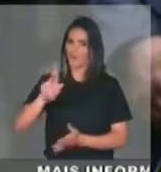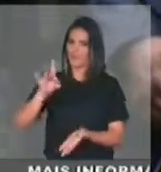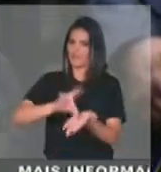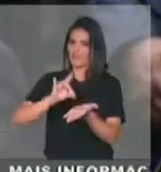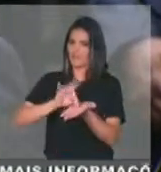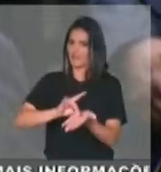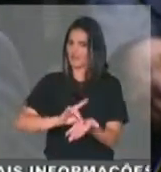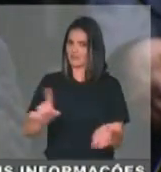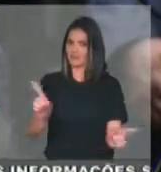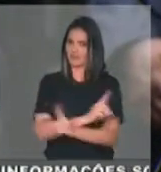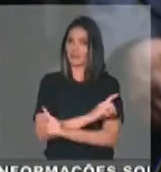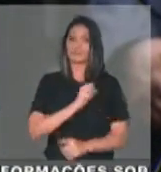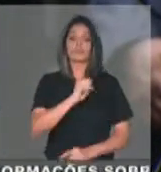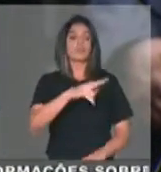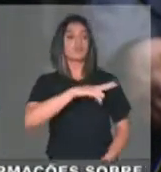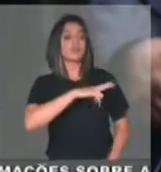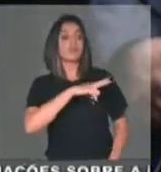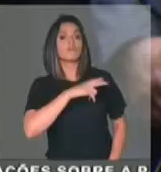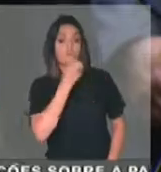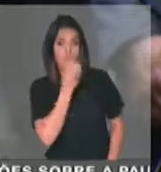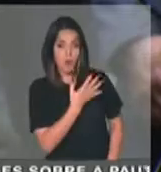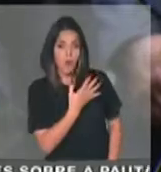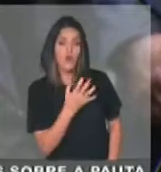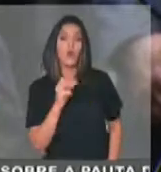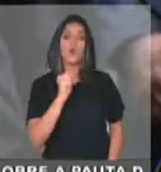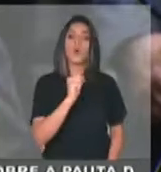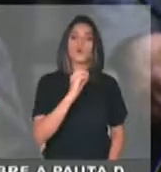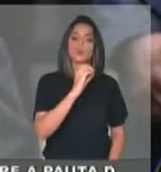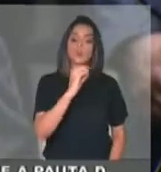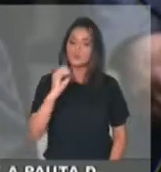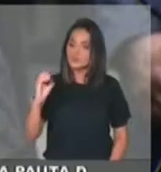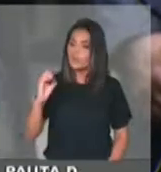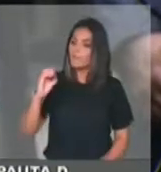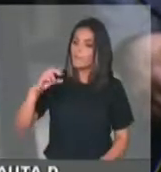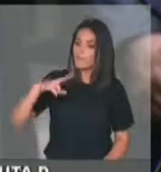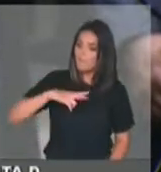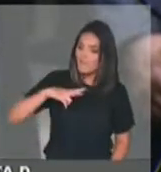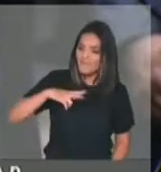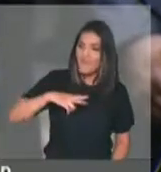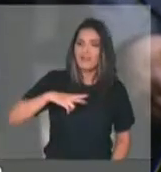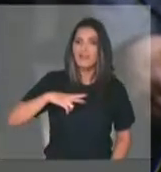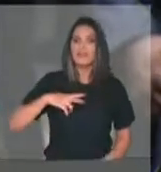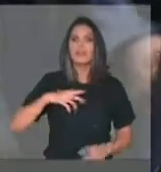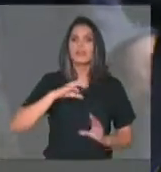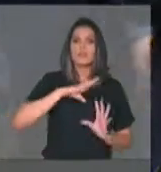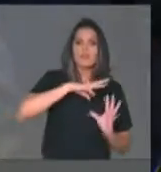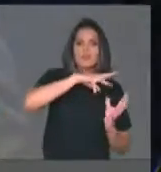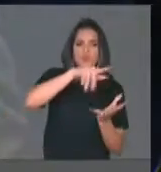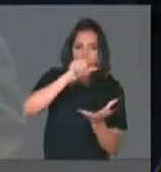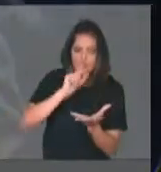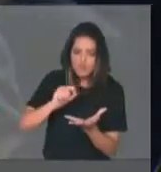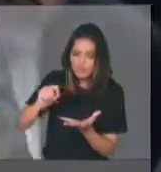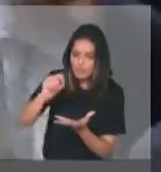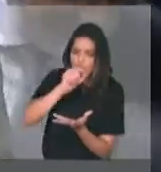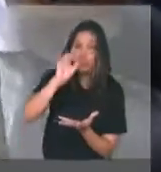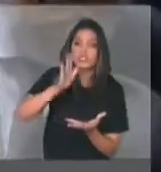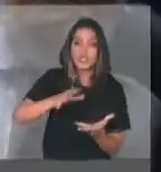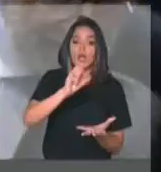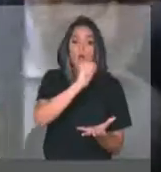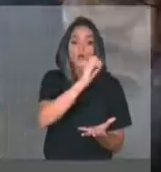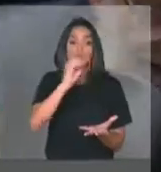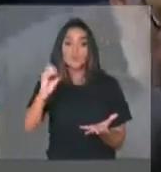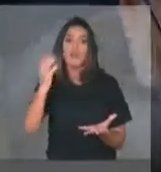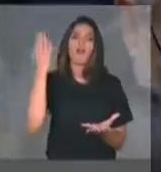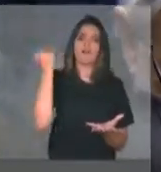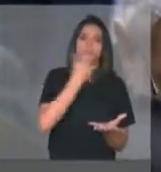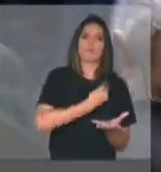fosse bom, 800 privatizações realizadas no mundo